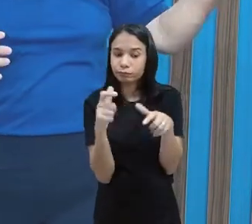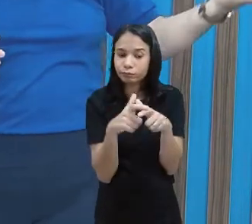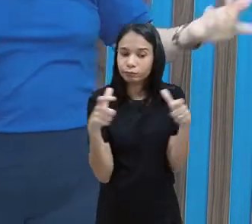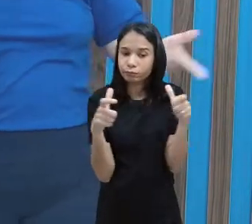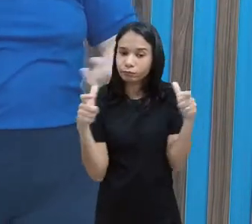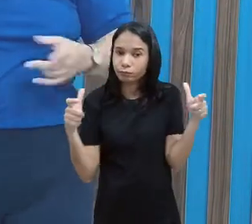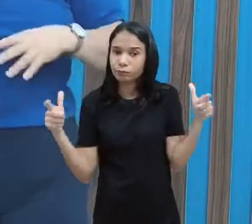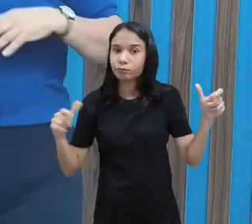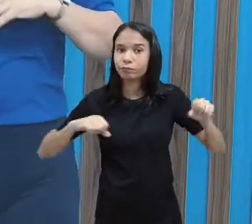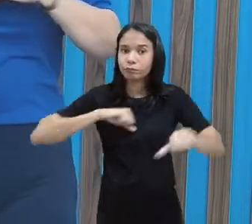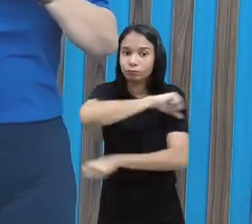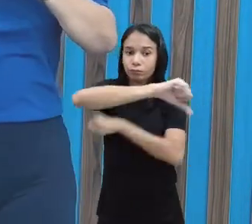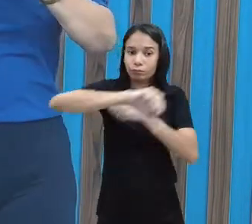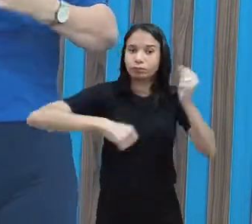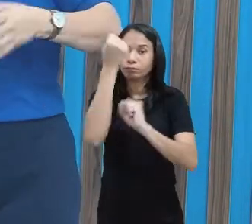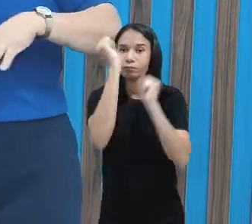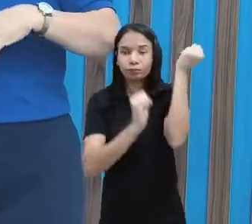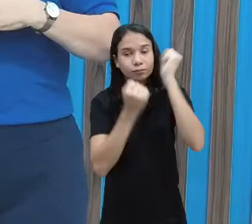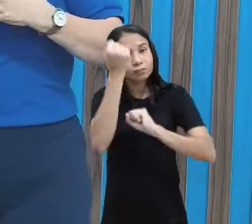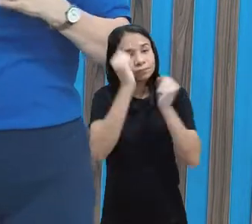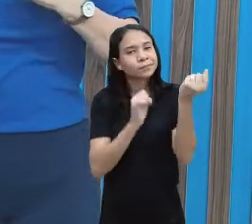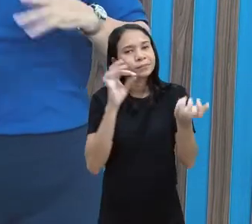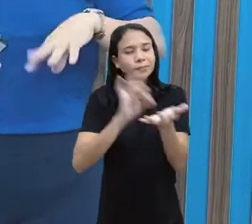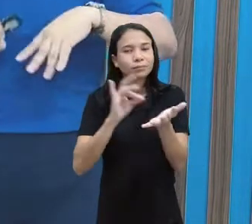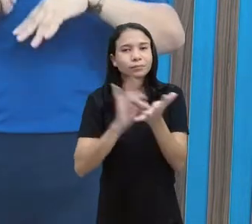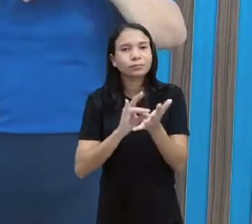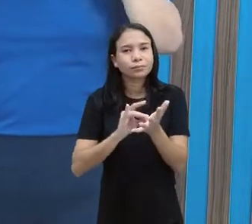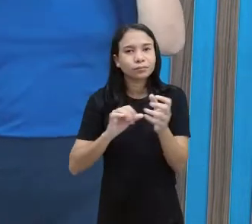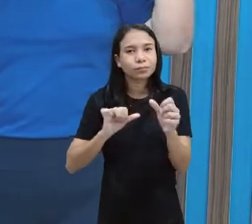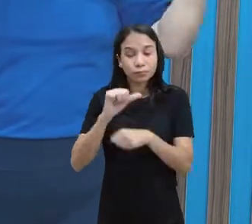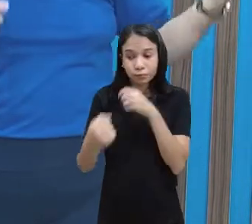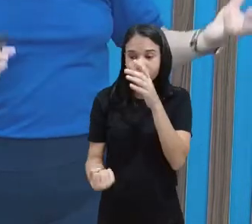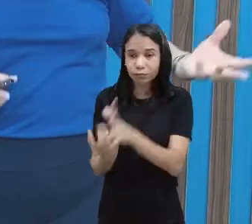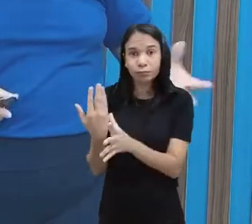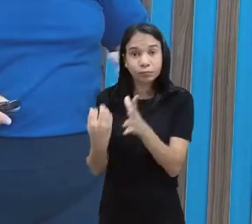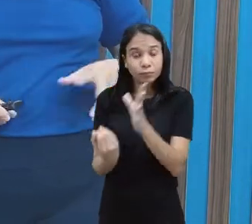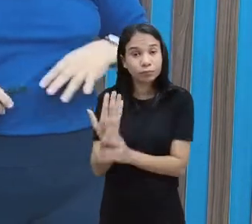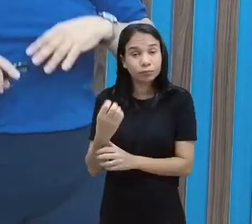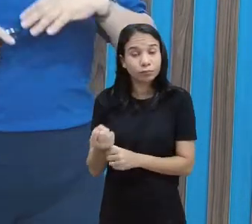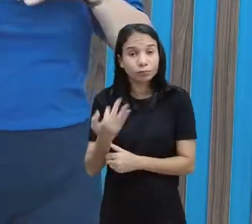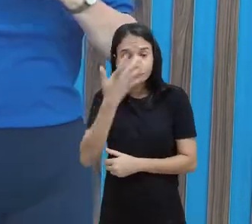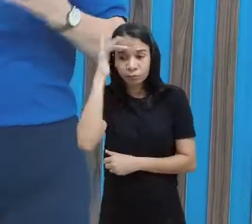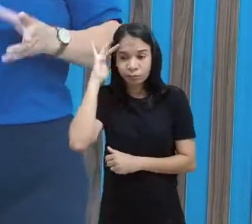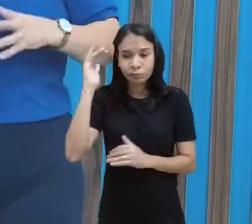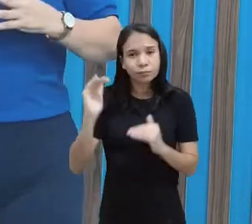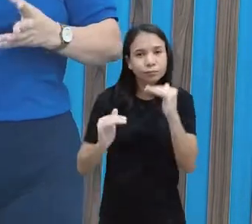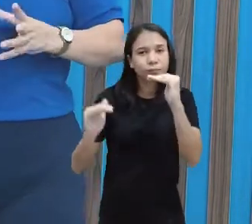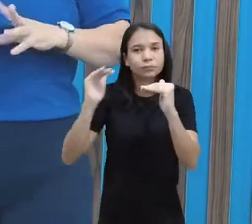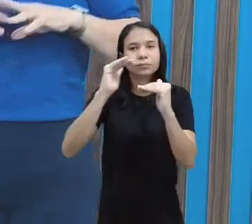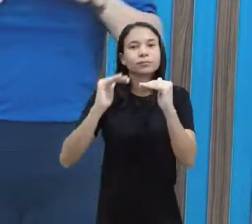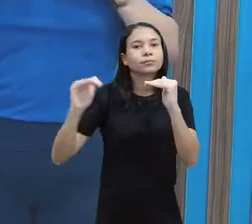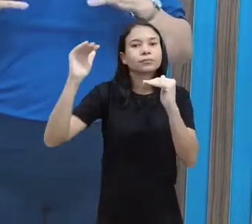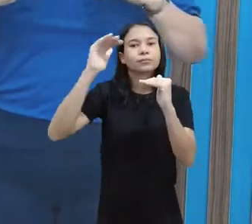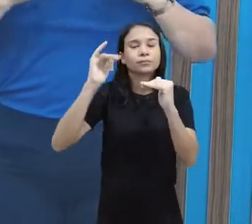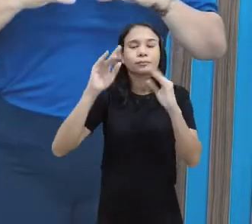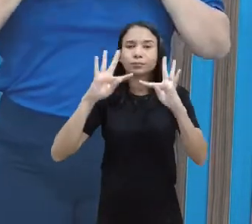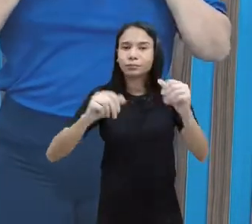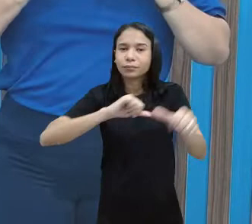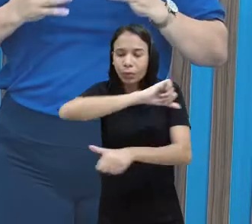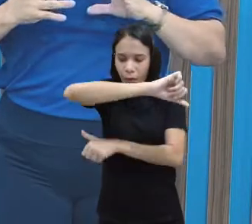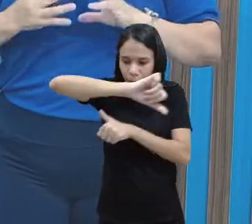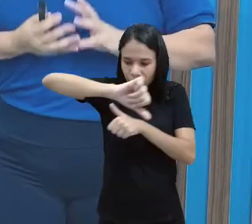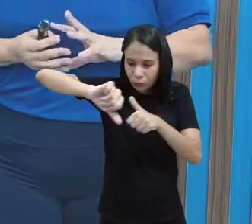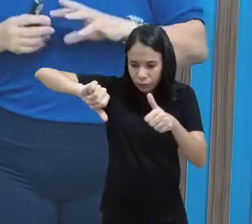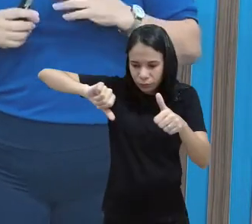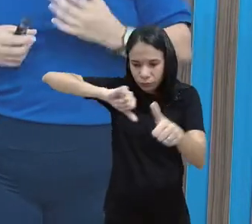da Revolução Industrial. Então, isso mudou também, surgimento de novas classes sociais. Tudo isso foi